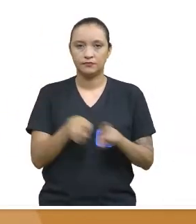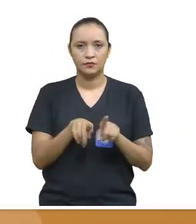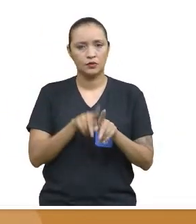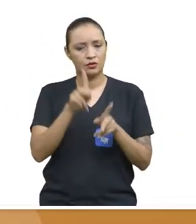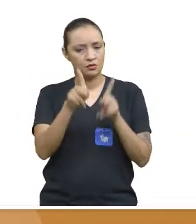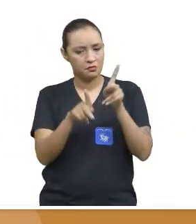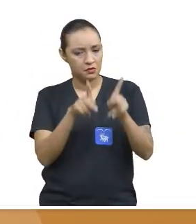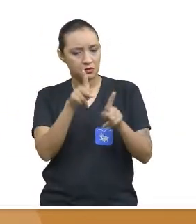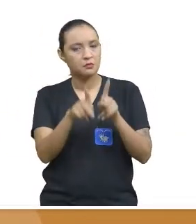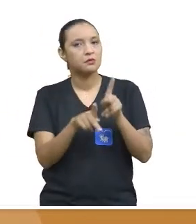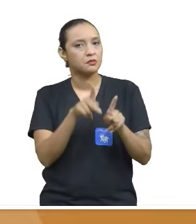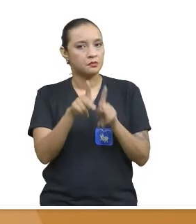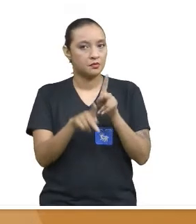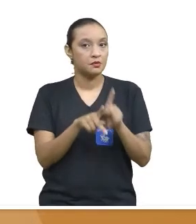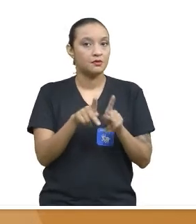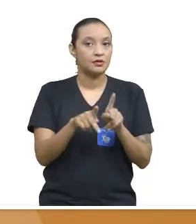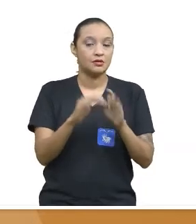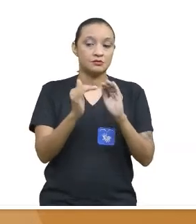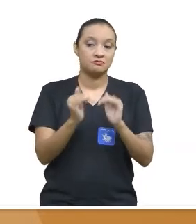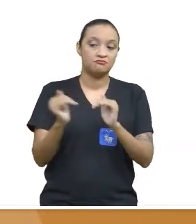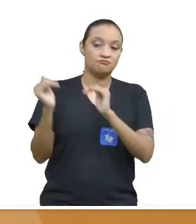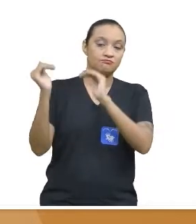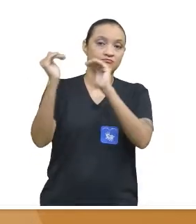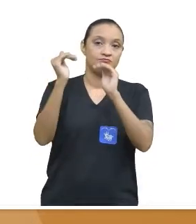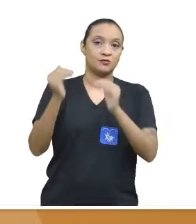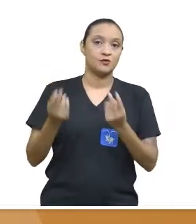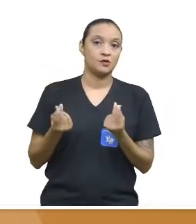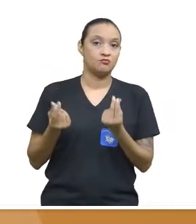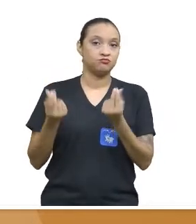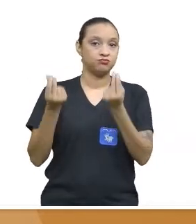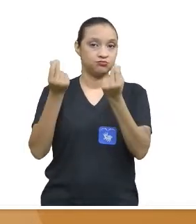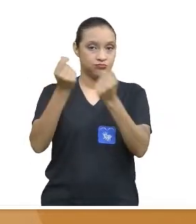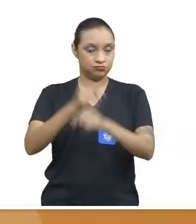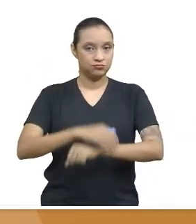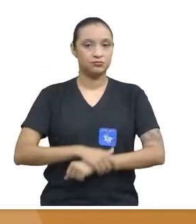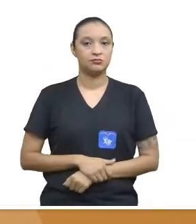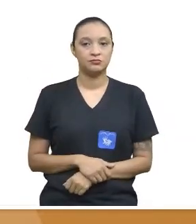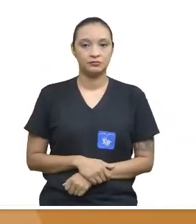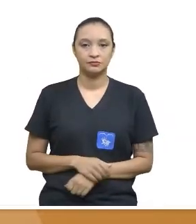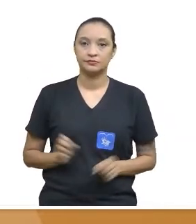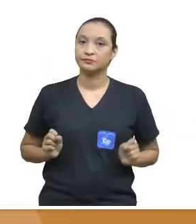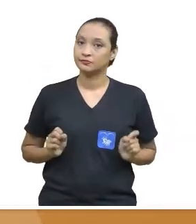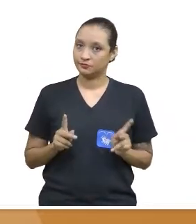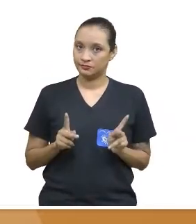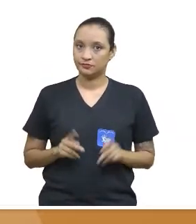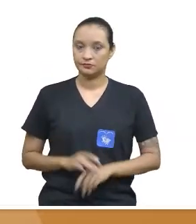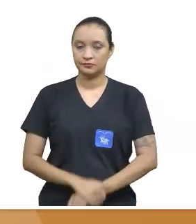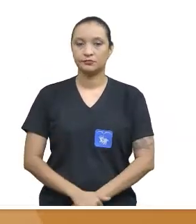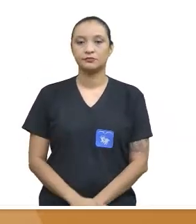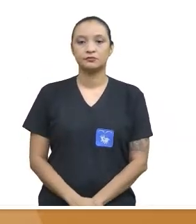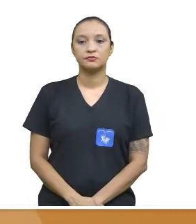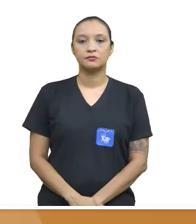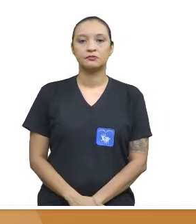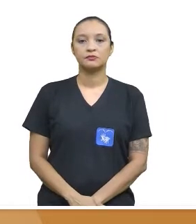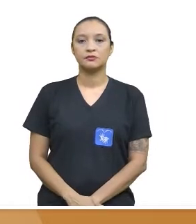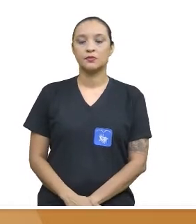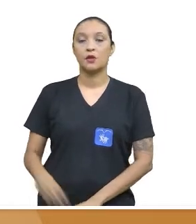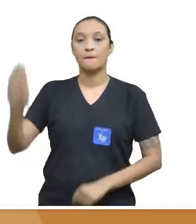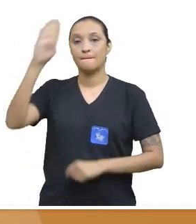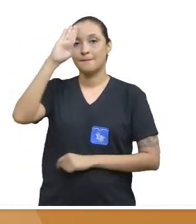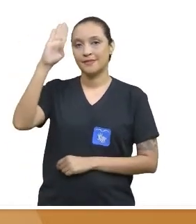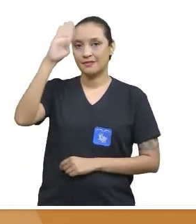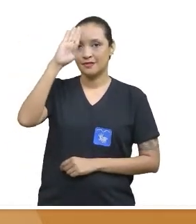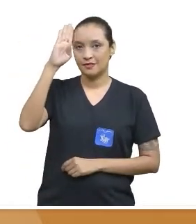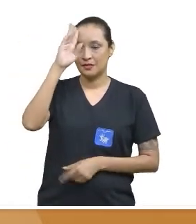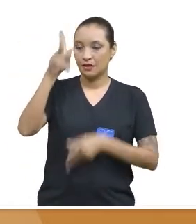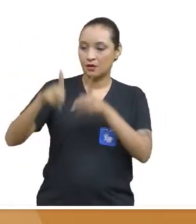população civil de alta renda, ok? Militares e população civil